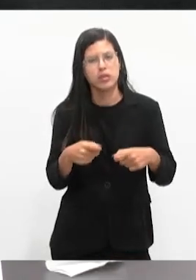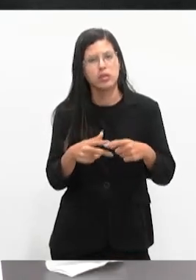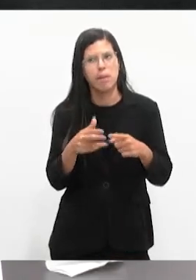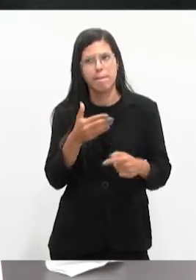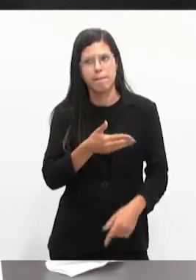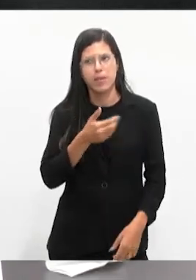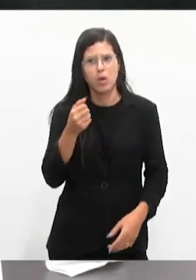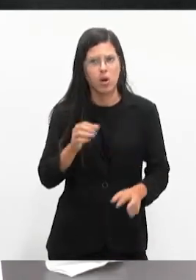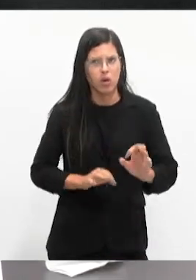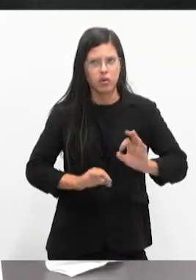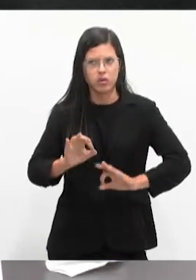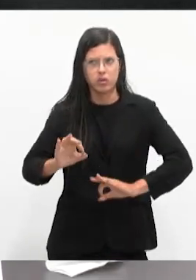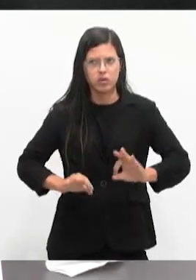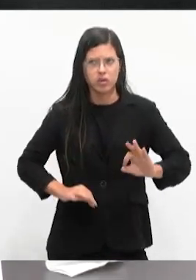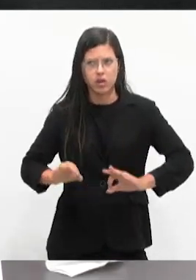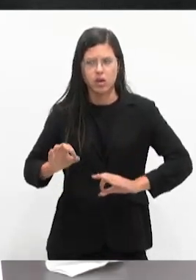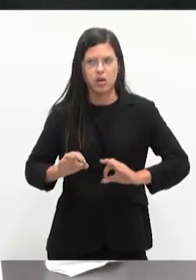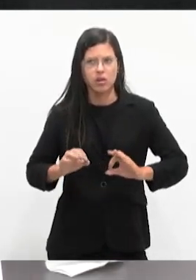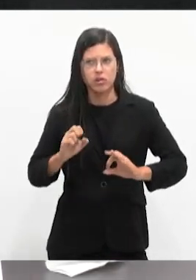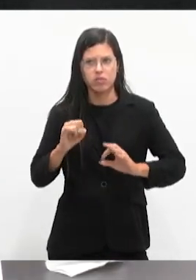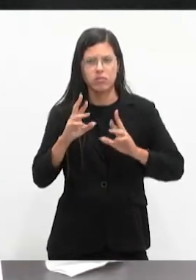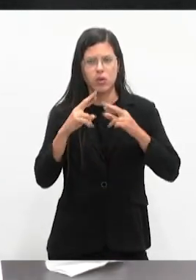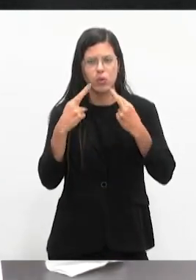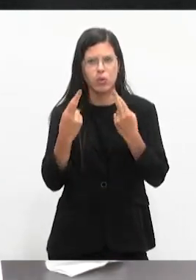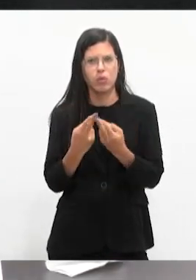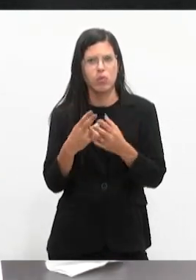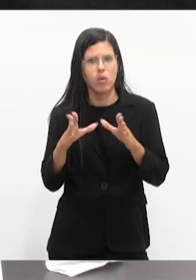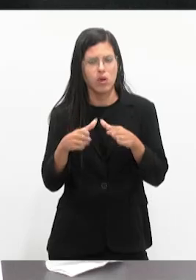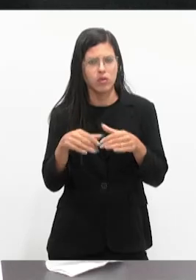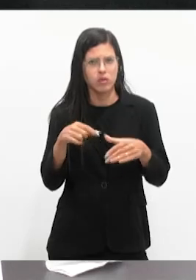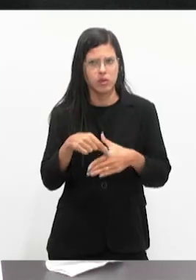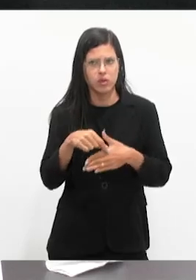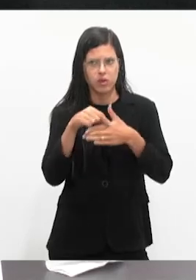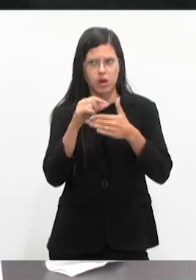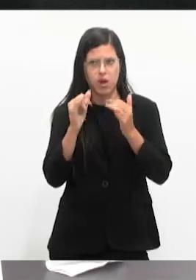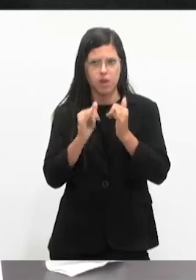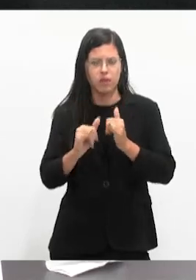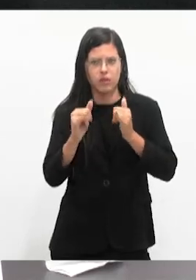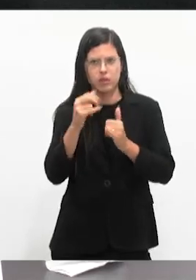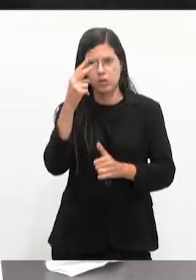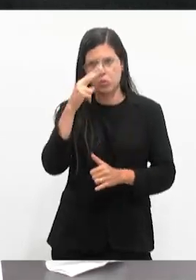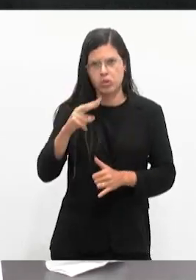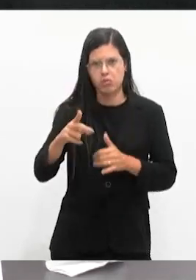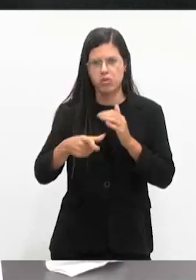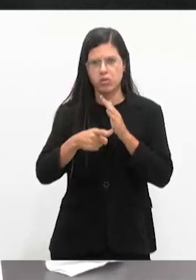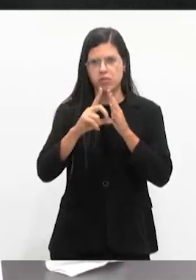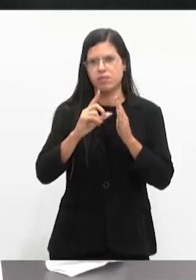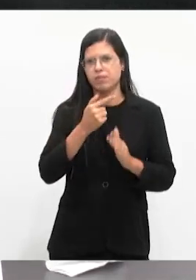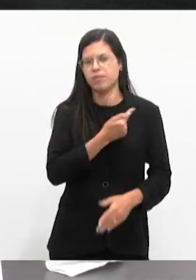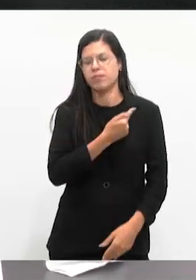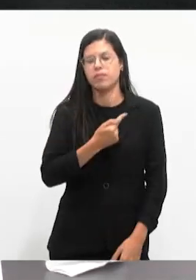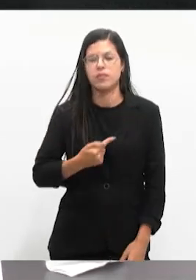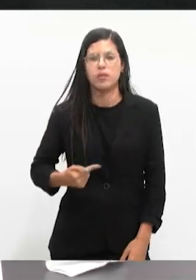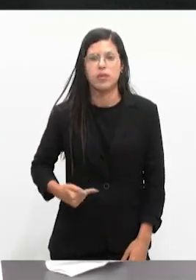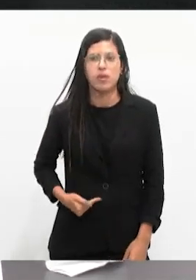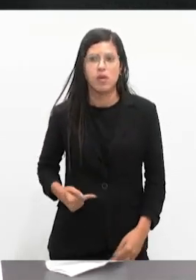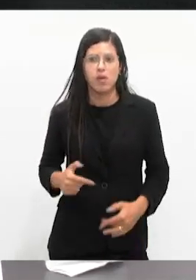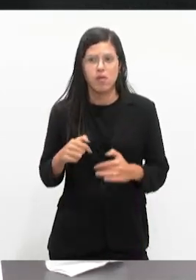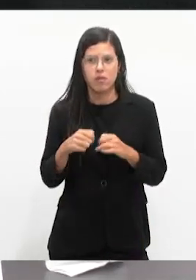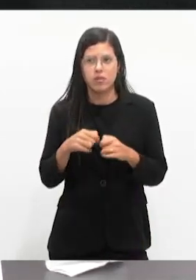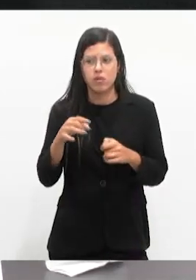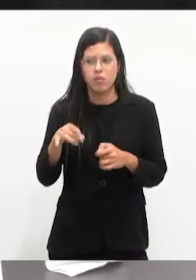em vista de uma reunião do Colégio de Líderes, avisa 2 semanas antes o governo para fazer uma